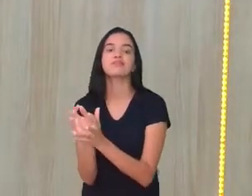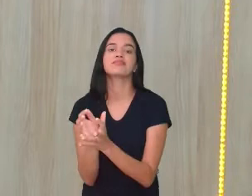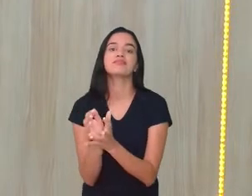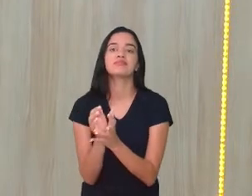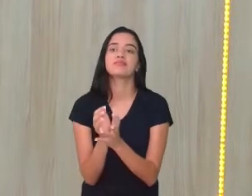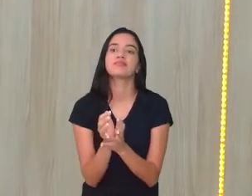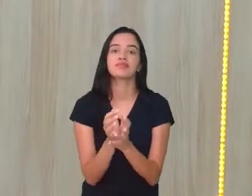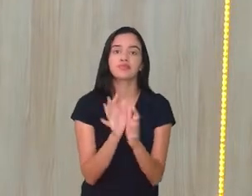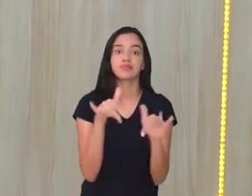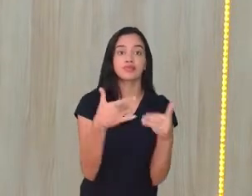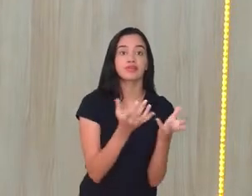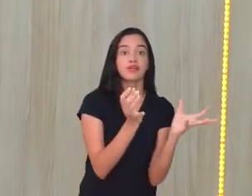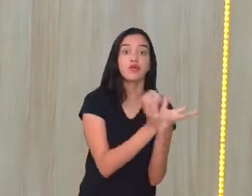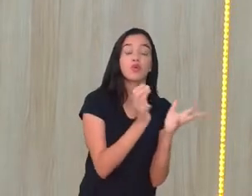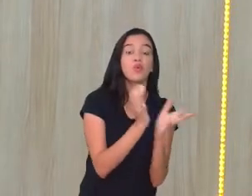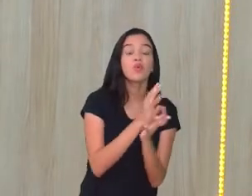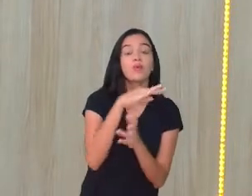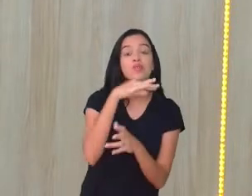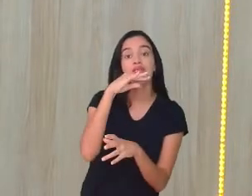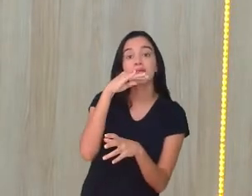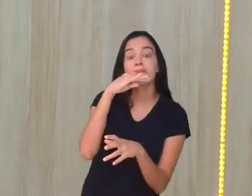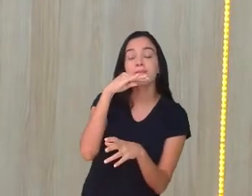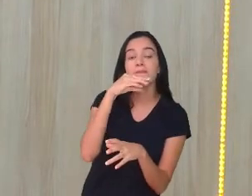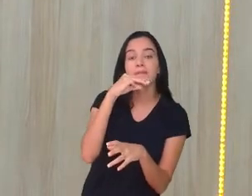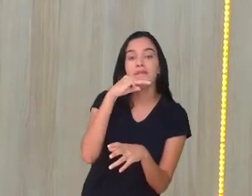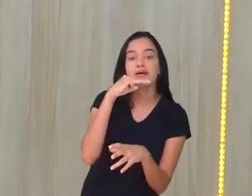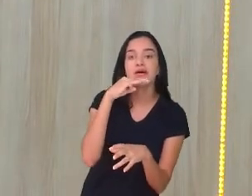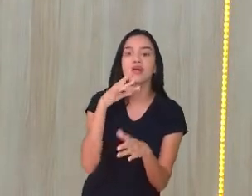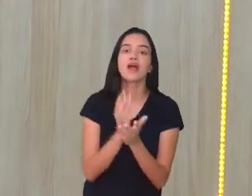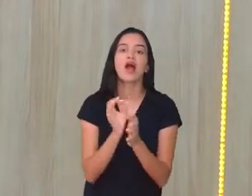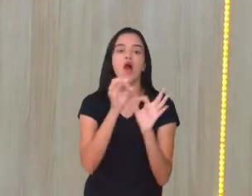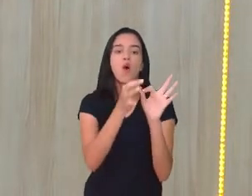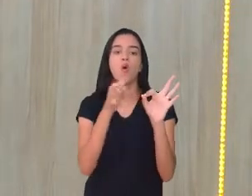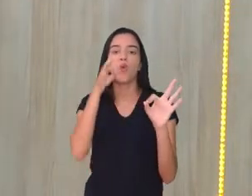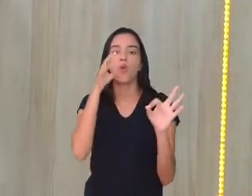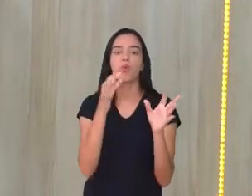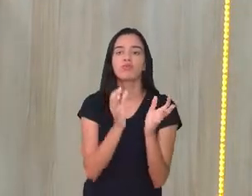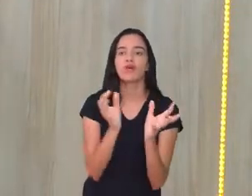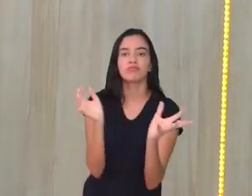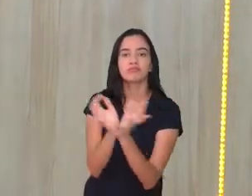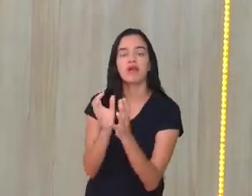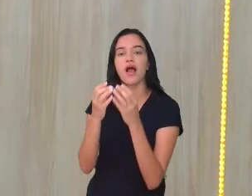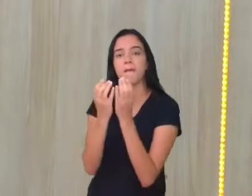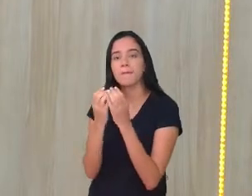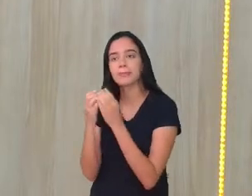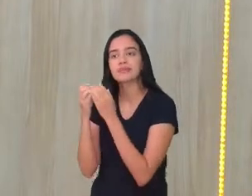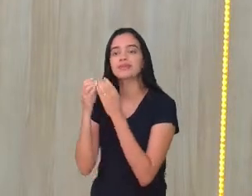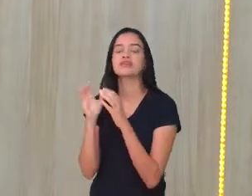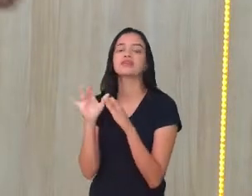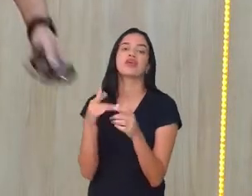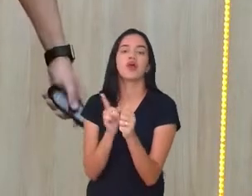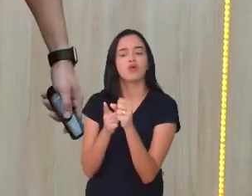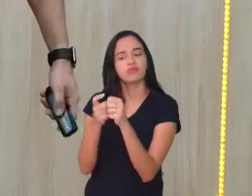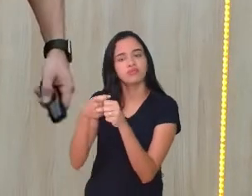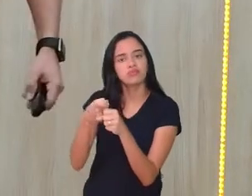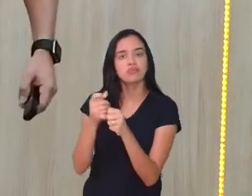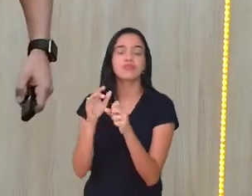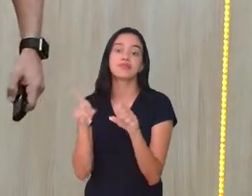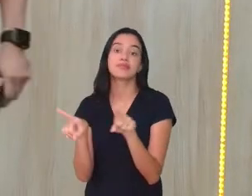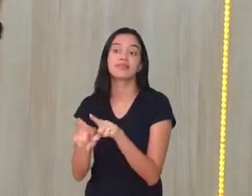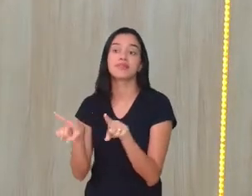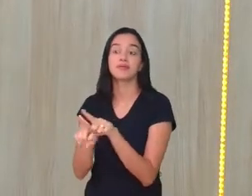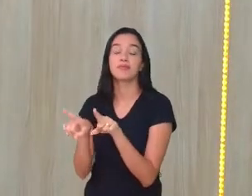grupinho das mangas, uva, melancia, goiaba e laranja. Pode notar agora que da